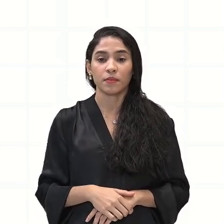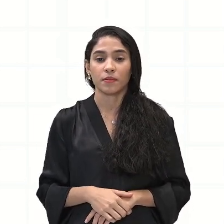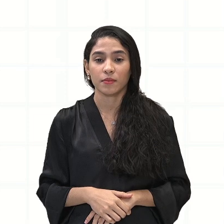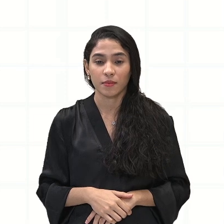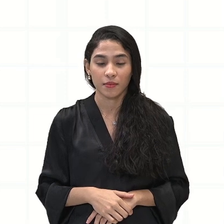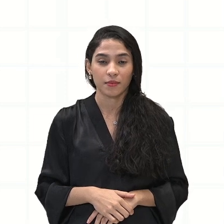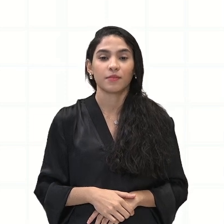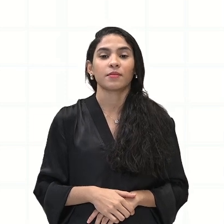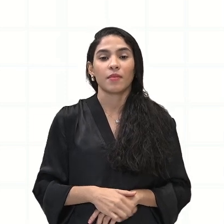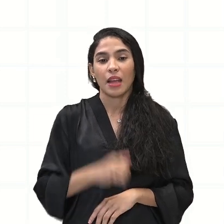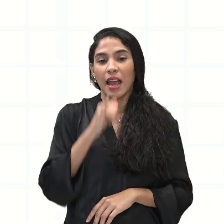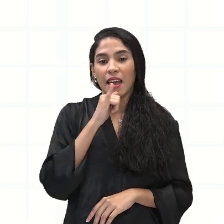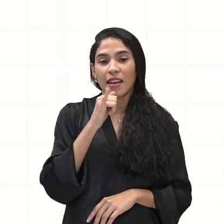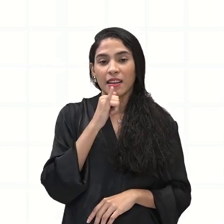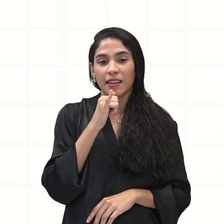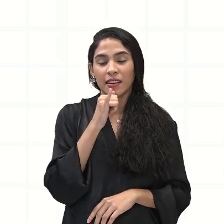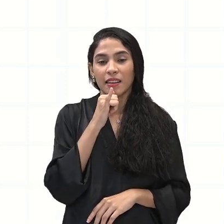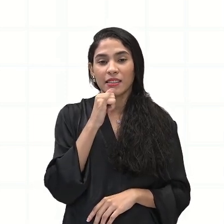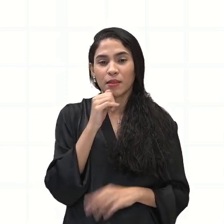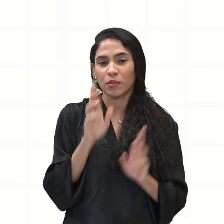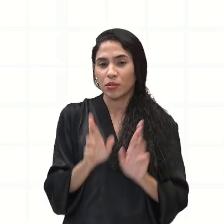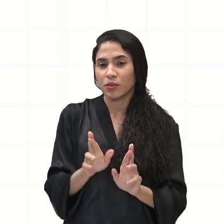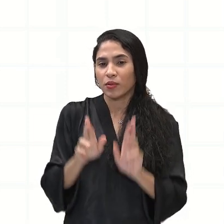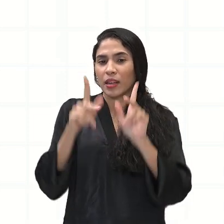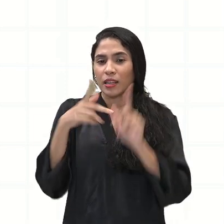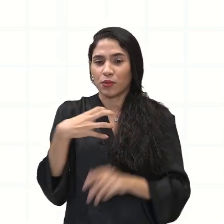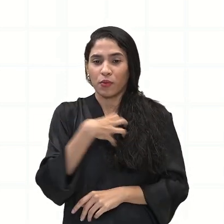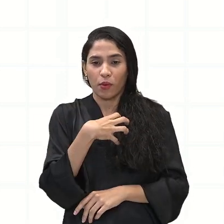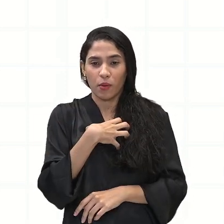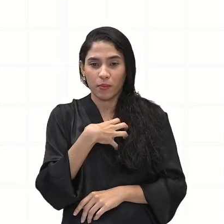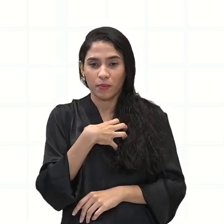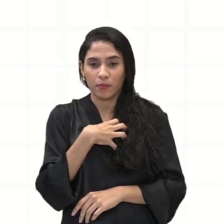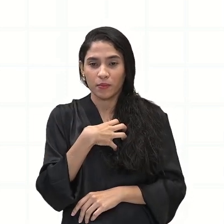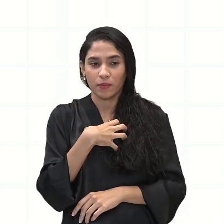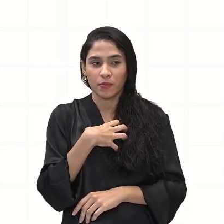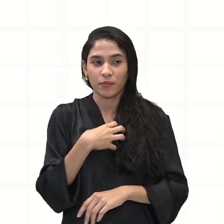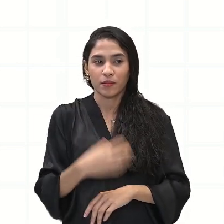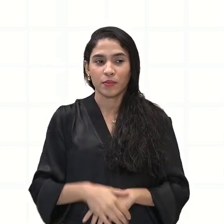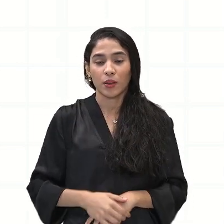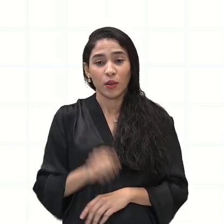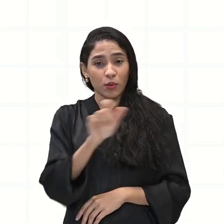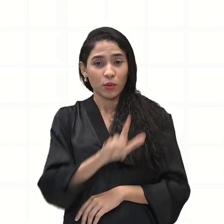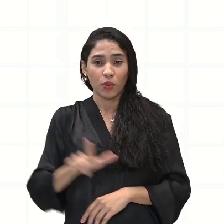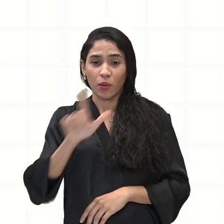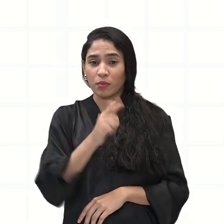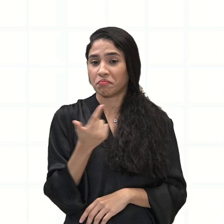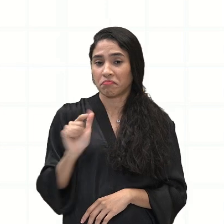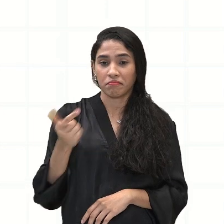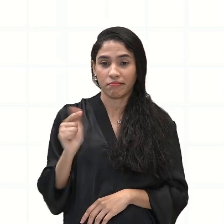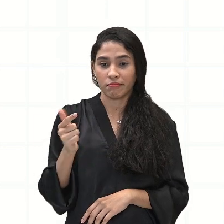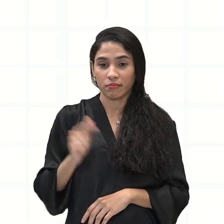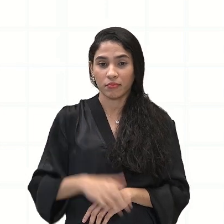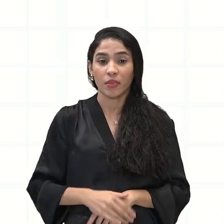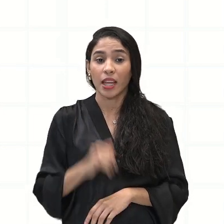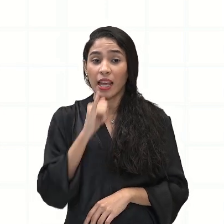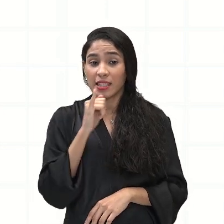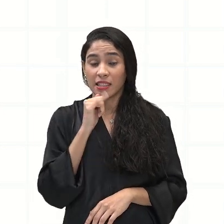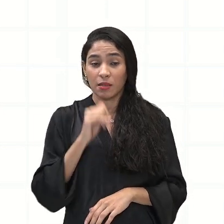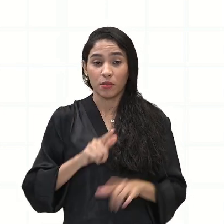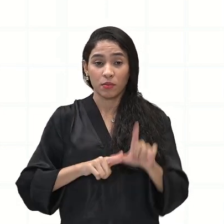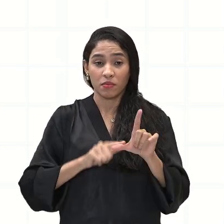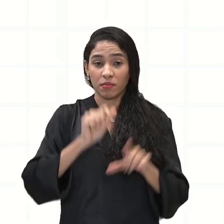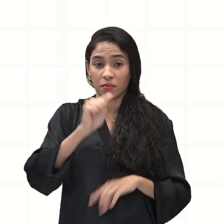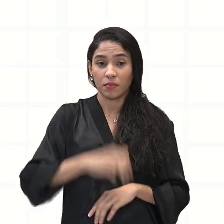um sentido ilógico, tá? Então, olha lá o primeiro exemplo.